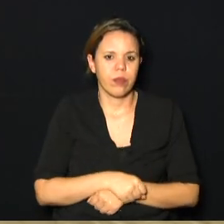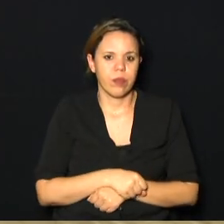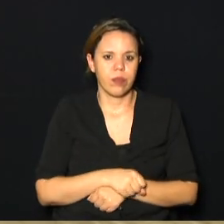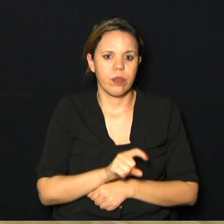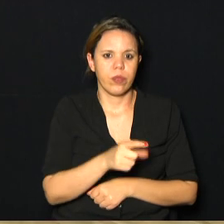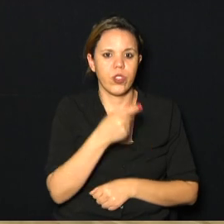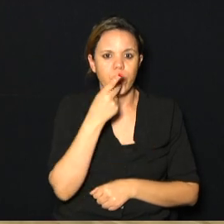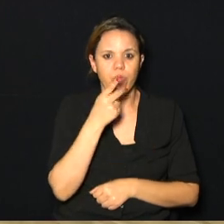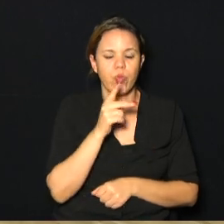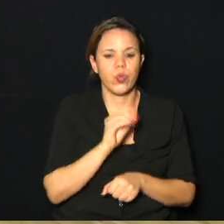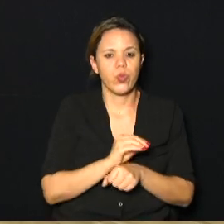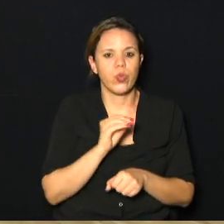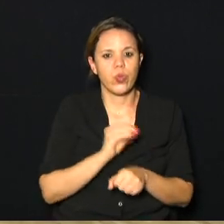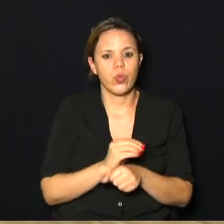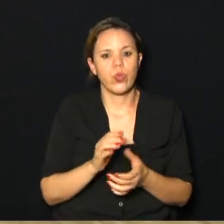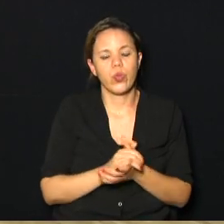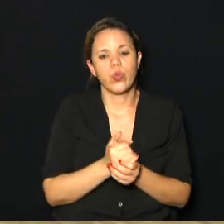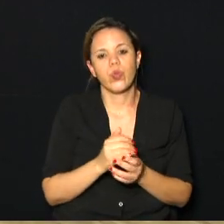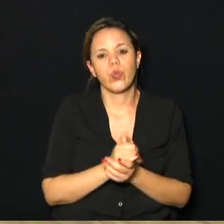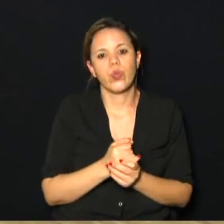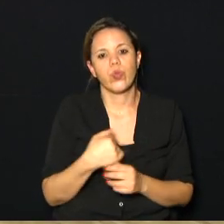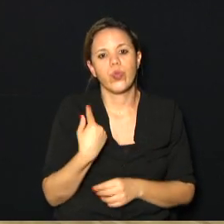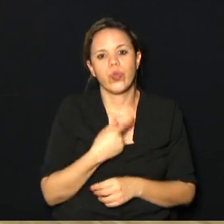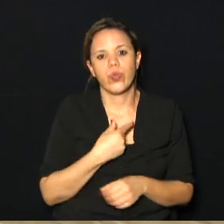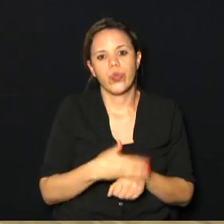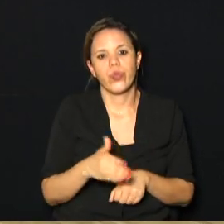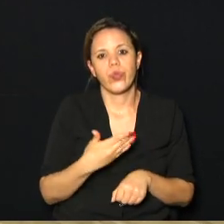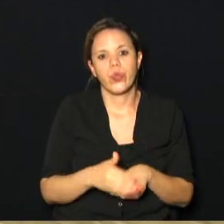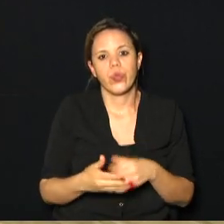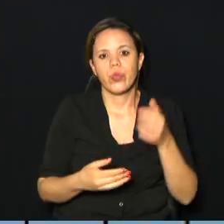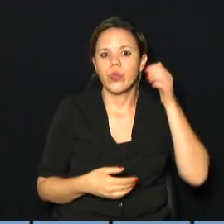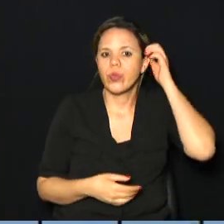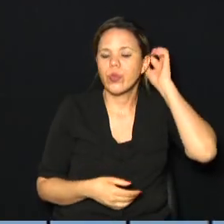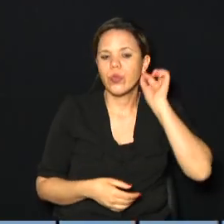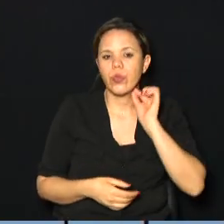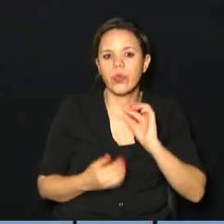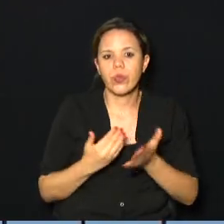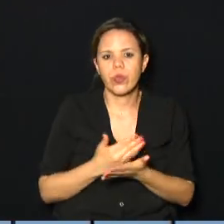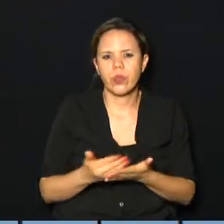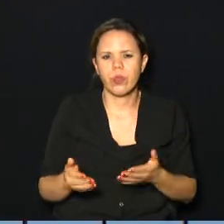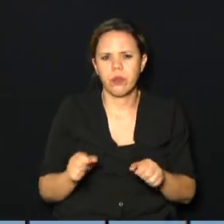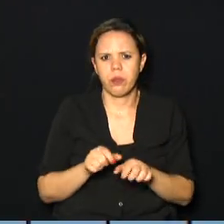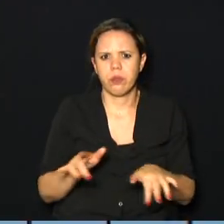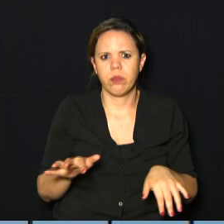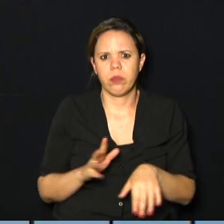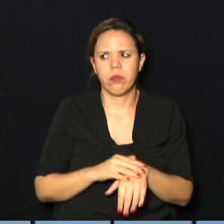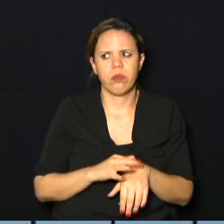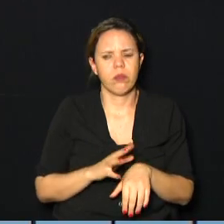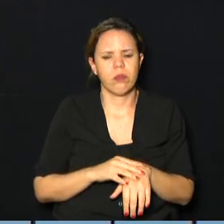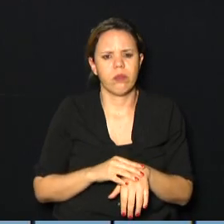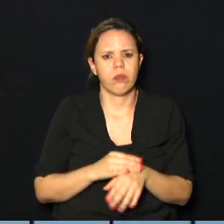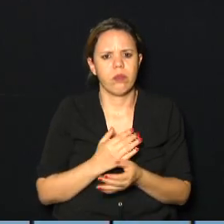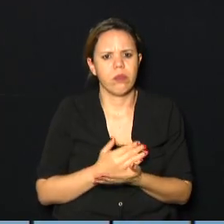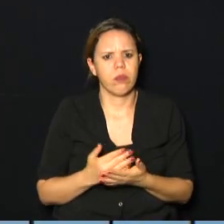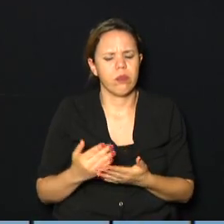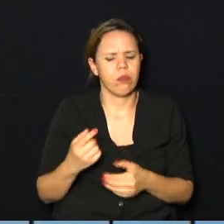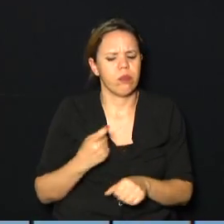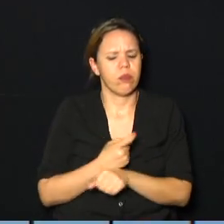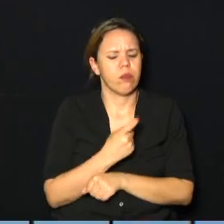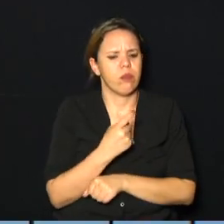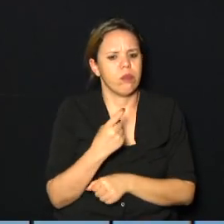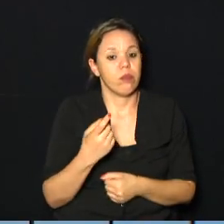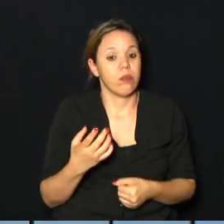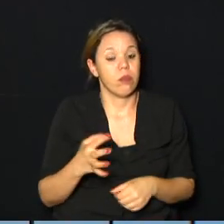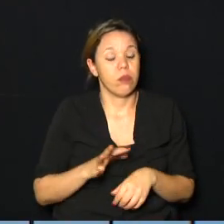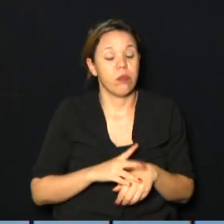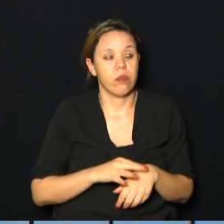senhora falou dos cuidados em lavar as mãos, é isso que a gente vem praticando, né? Desde que essa pandemia começou, essa descoberta aí